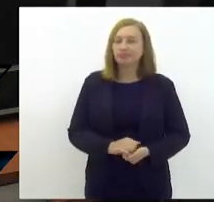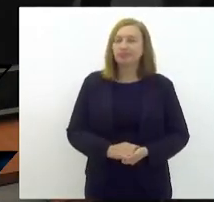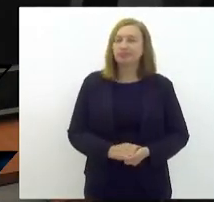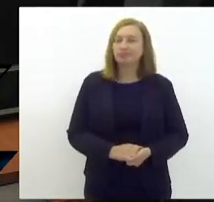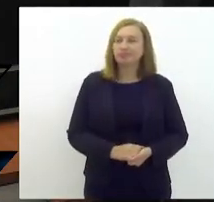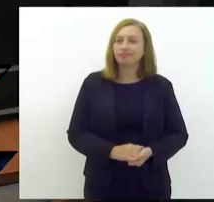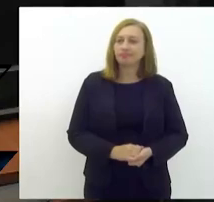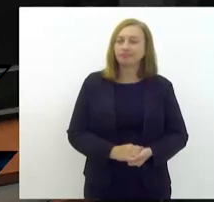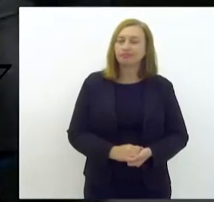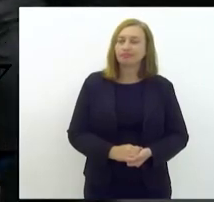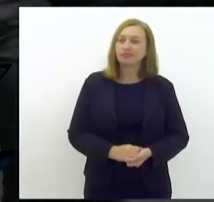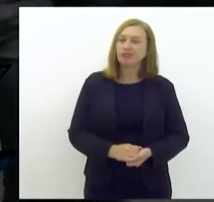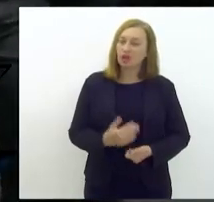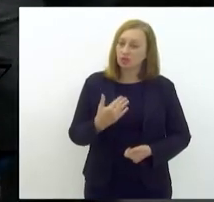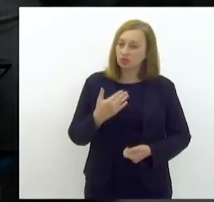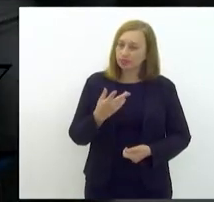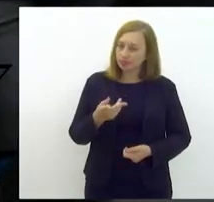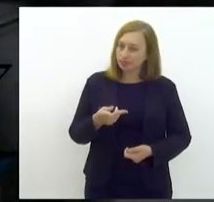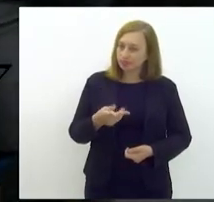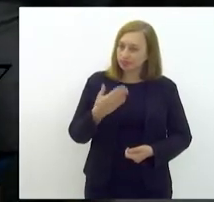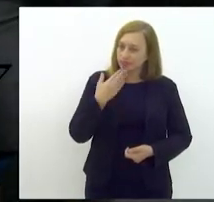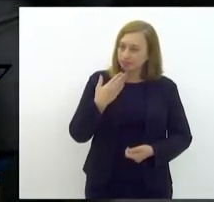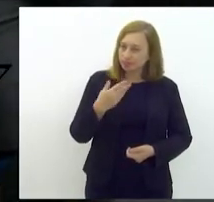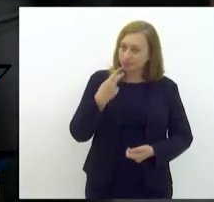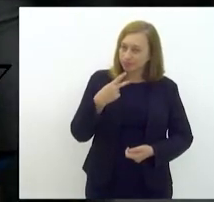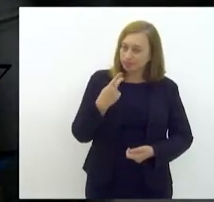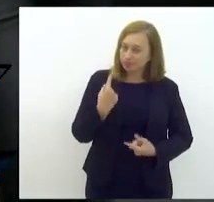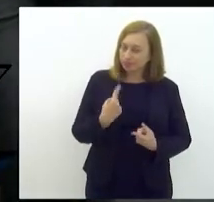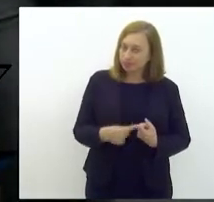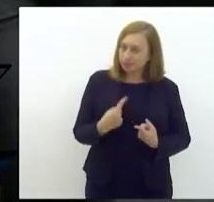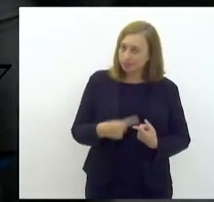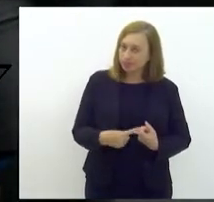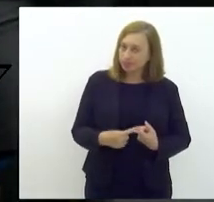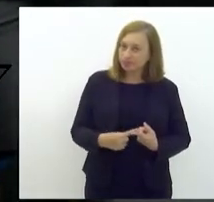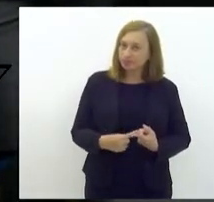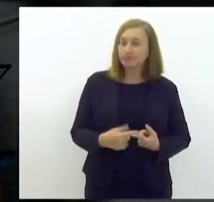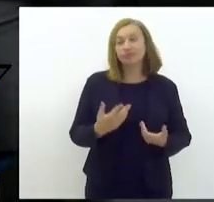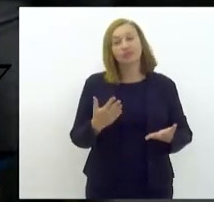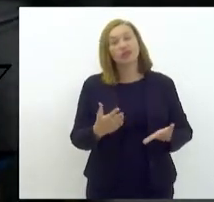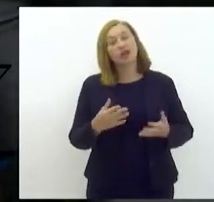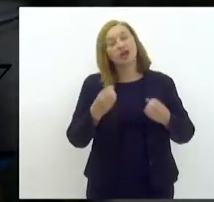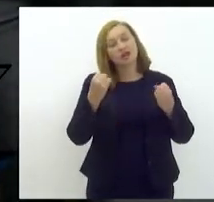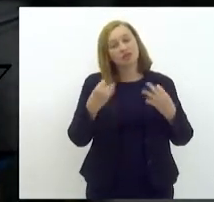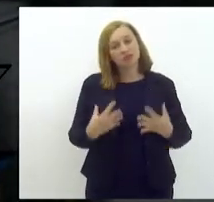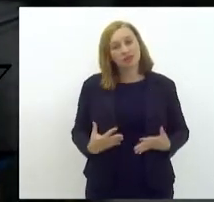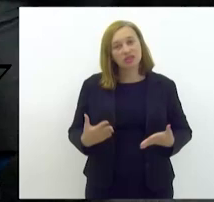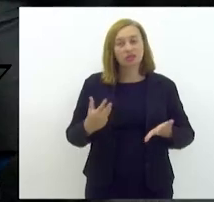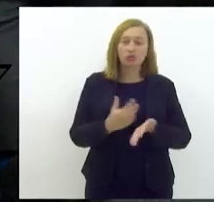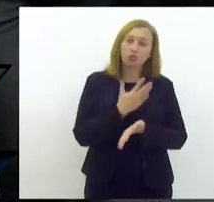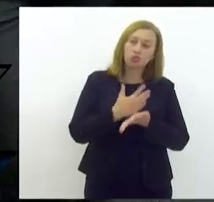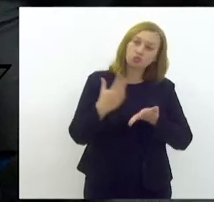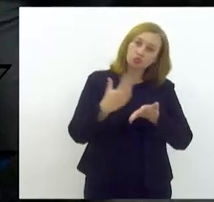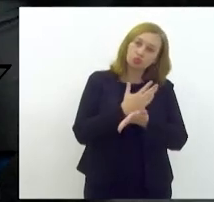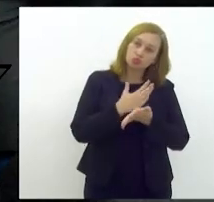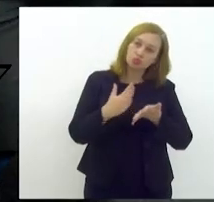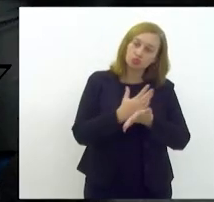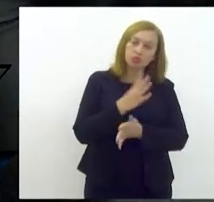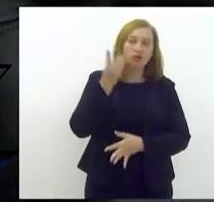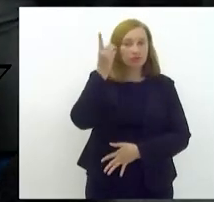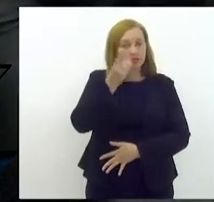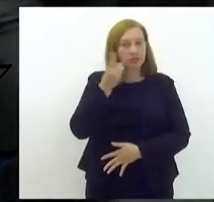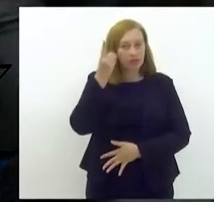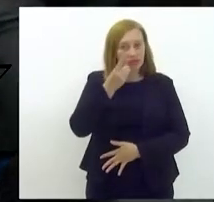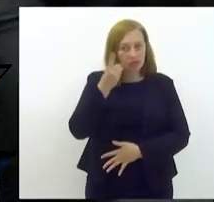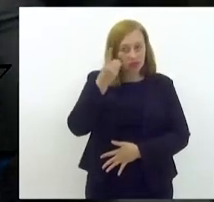Eu Me inscrevi porque eu ia aqui fazer alguns esclarecimentos ao Deputado